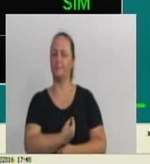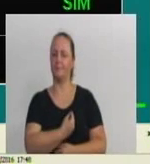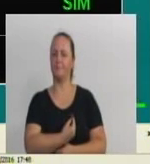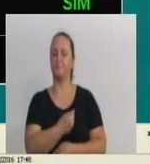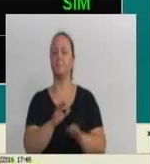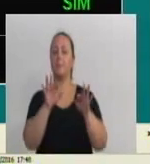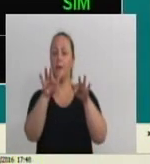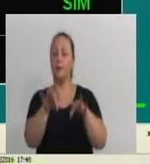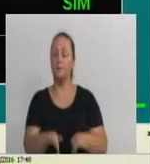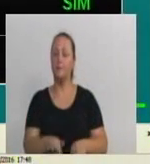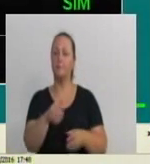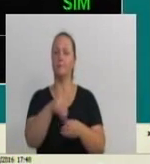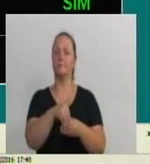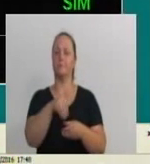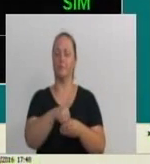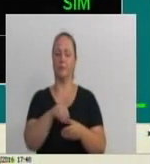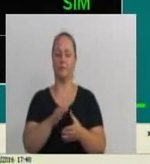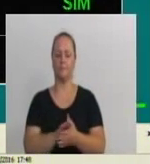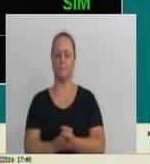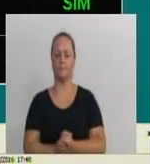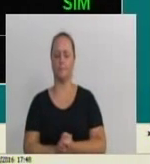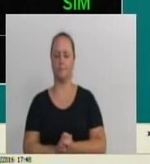Encerrada a votação.